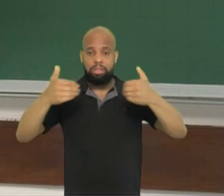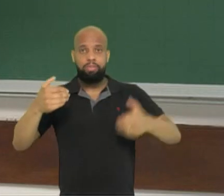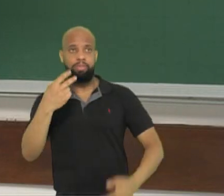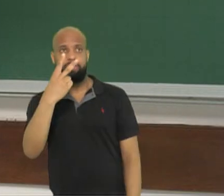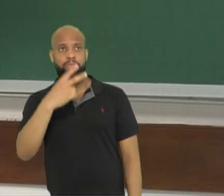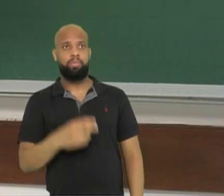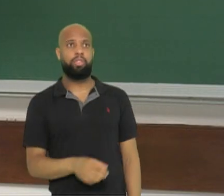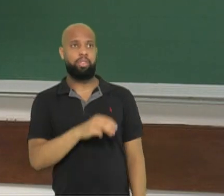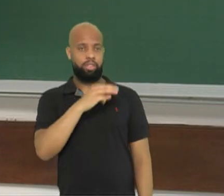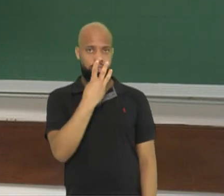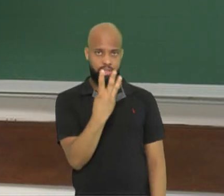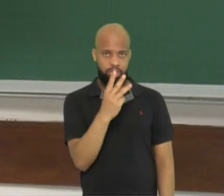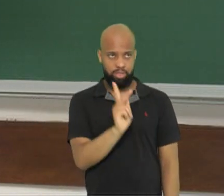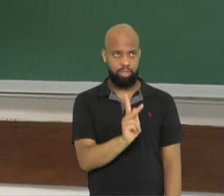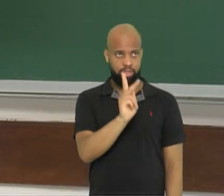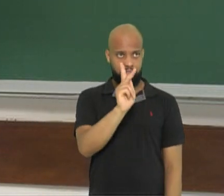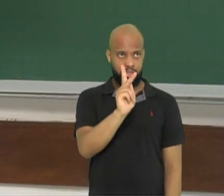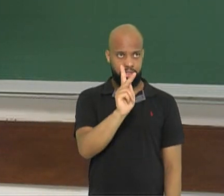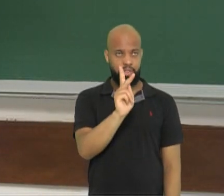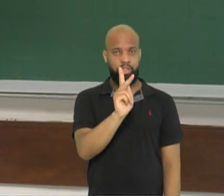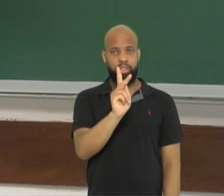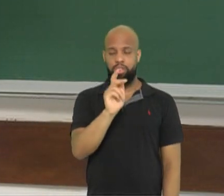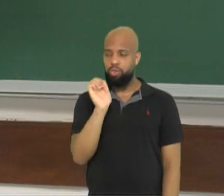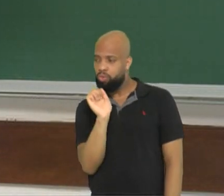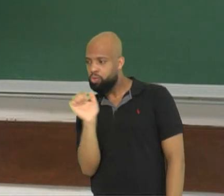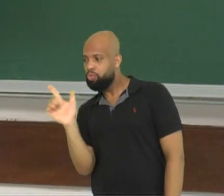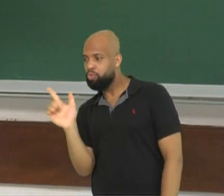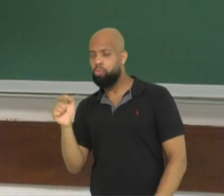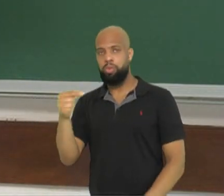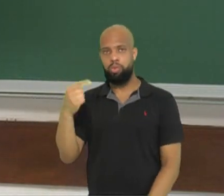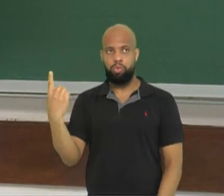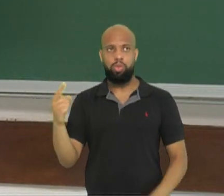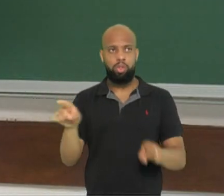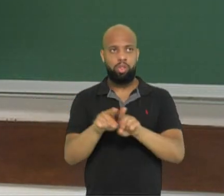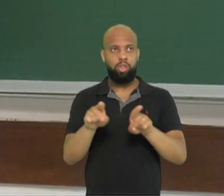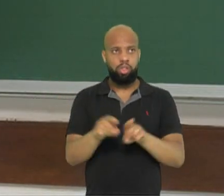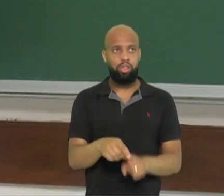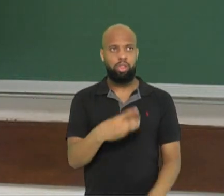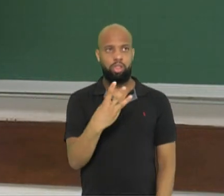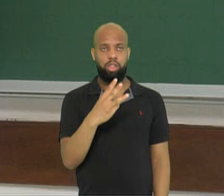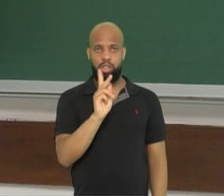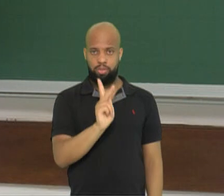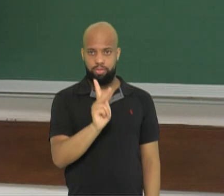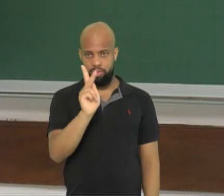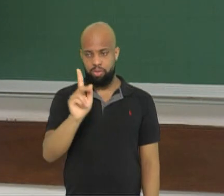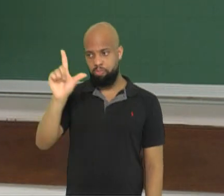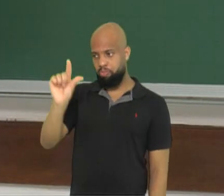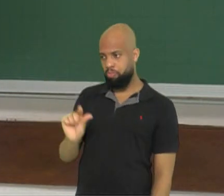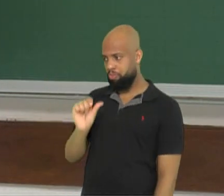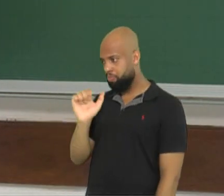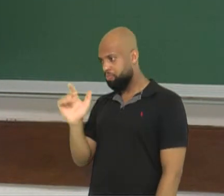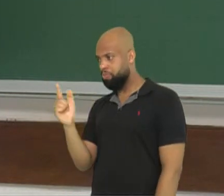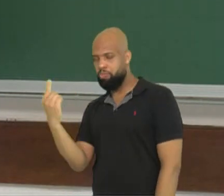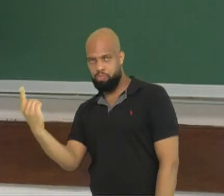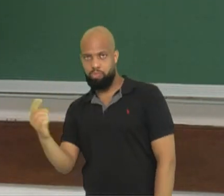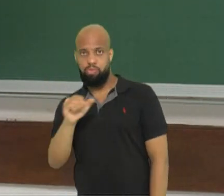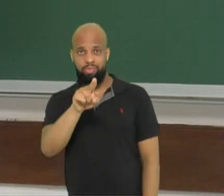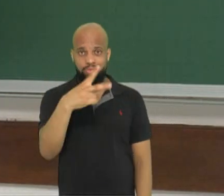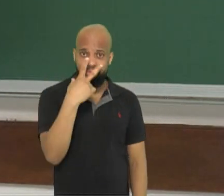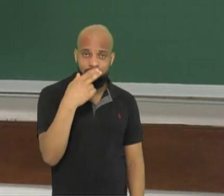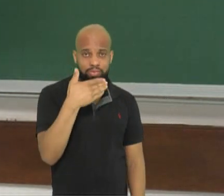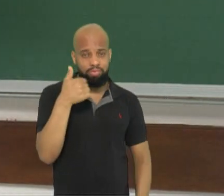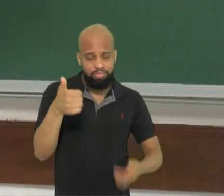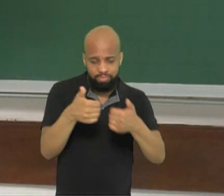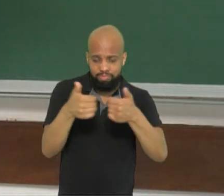partes. 3K maior que menos 1 e 3K mais 1 menor que 1. Então, ó, se você achou melhor, né,